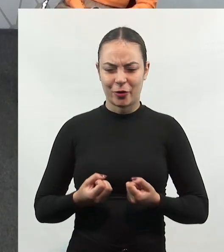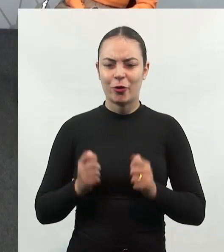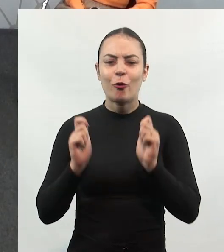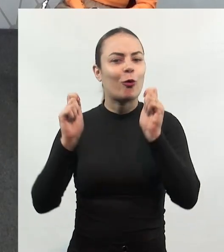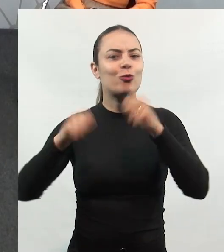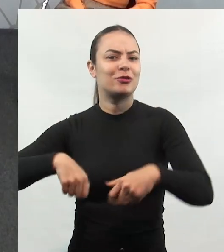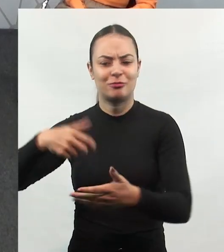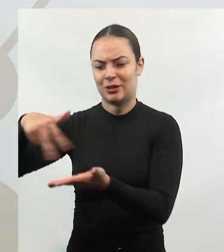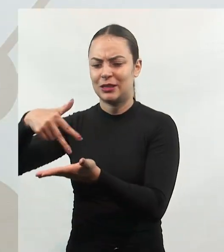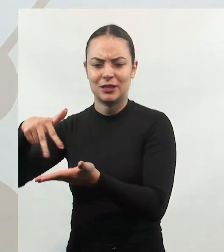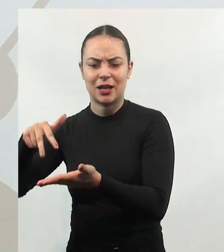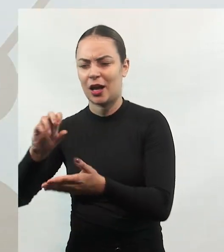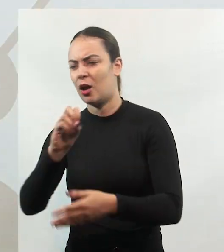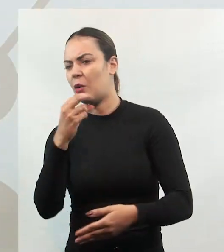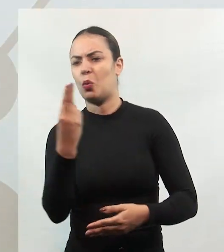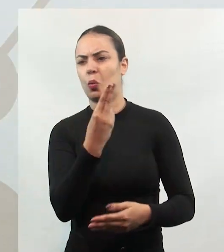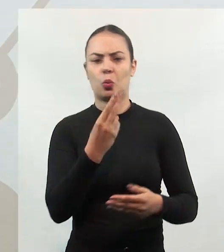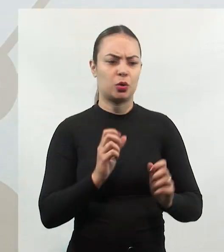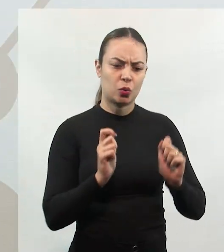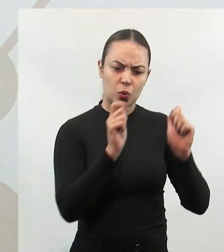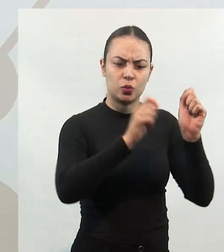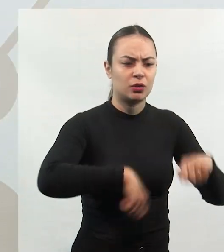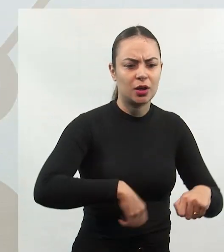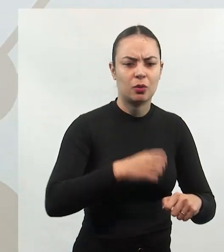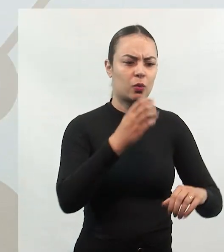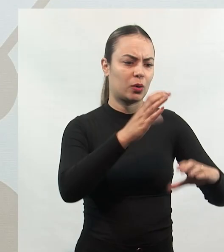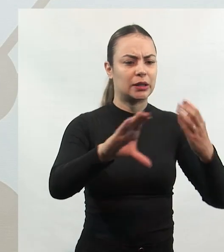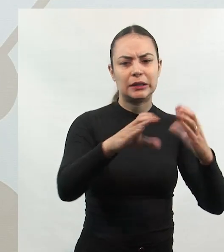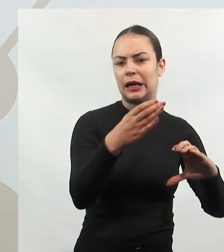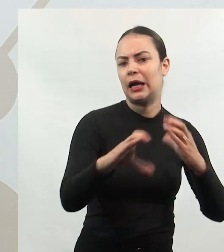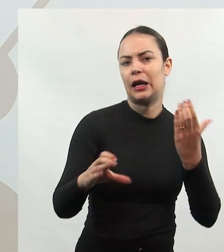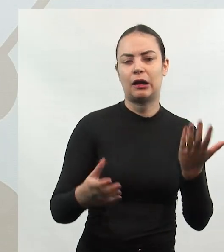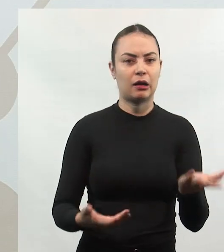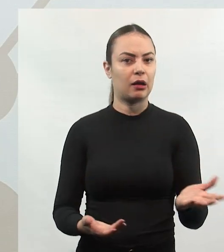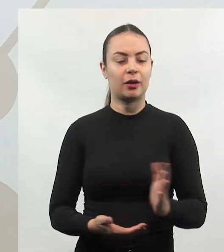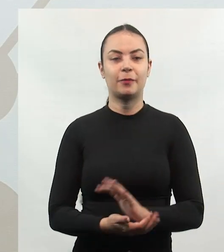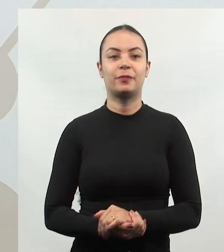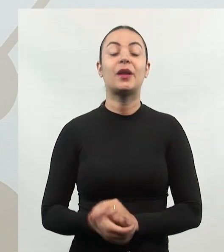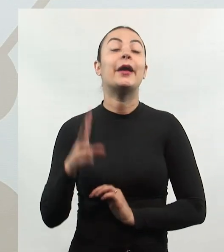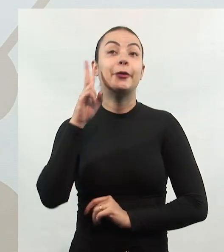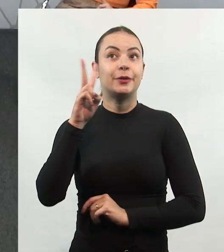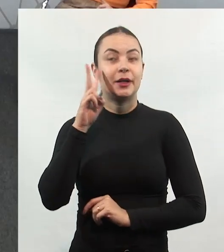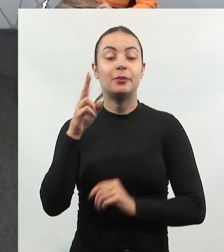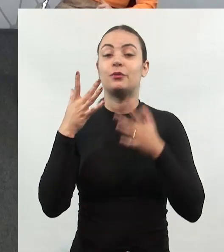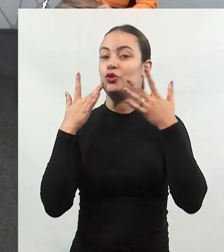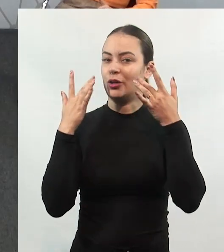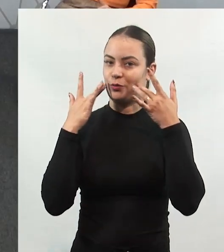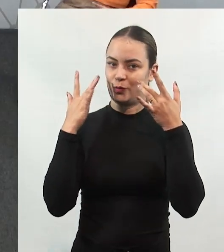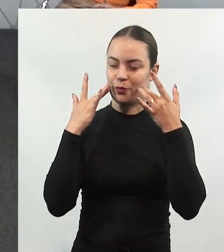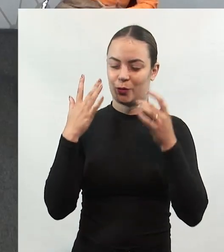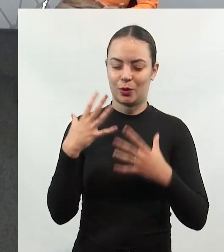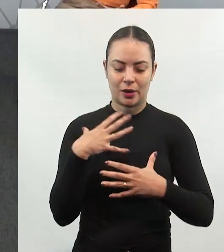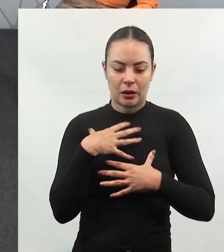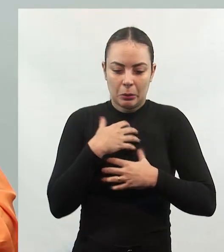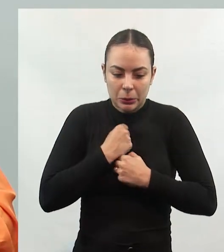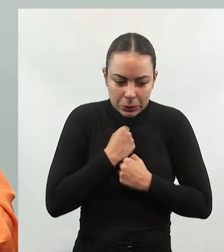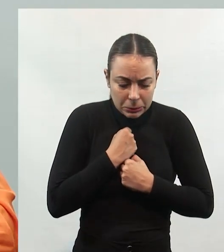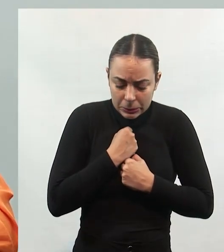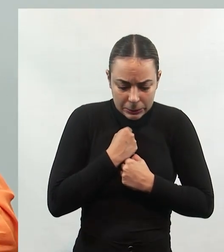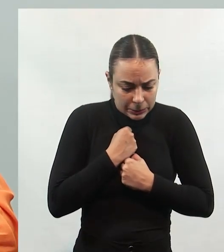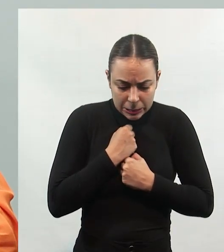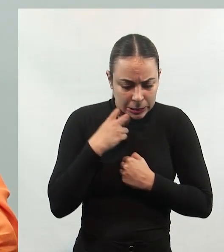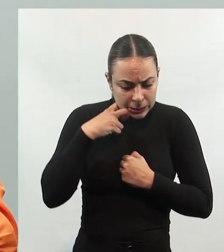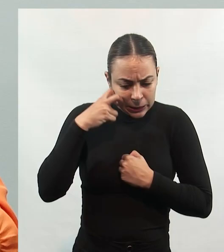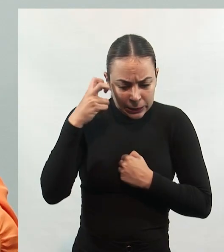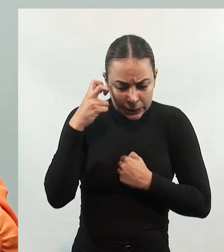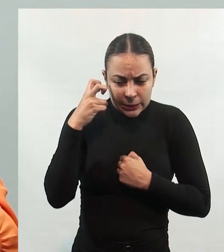uma persona, não sou eu, né? Quem está falando. Mas era assim, nossa, muitas lembranças E boas. hoje, a diretora lá, até mandar um abraço para ela, eu